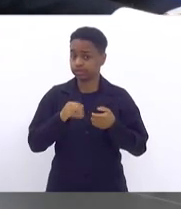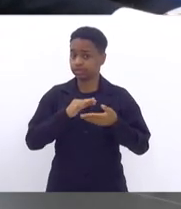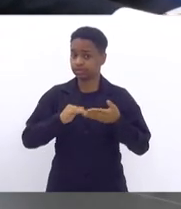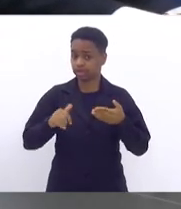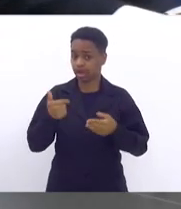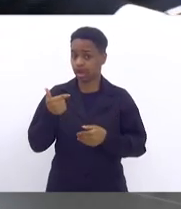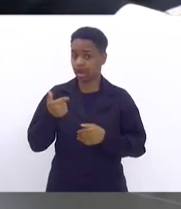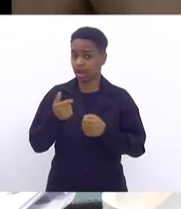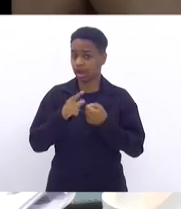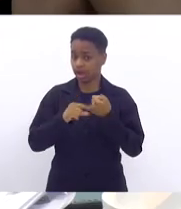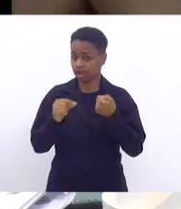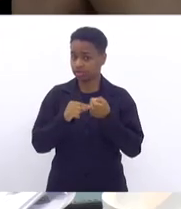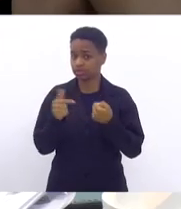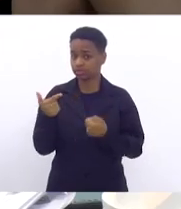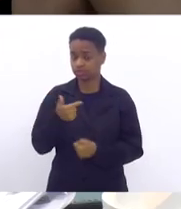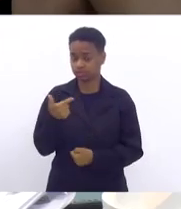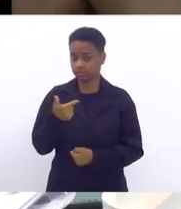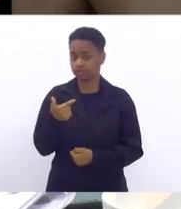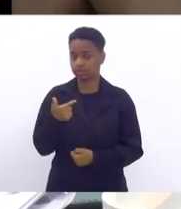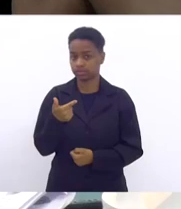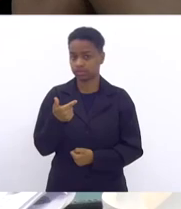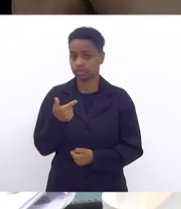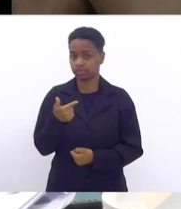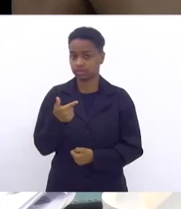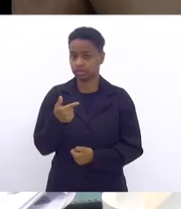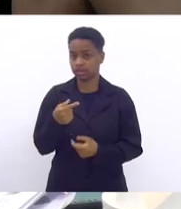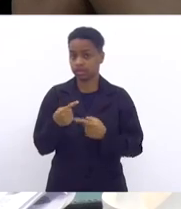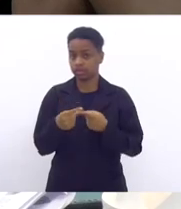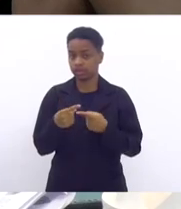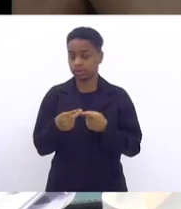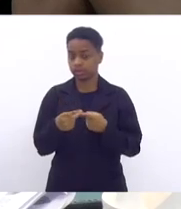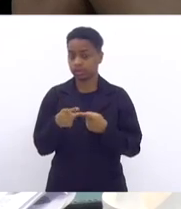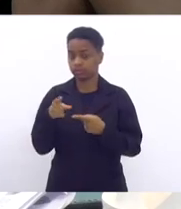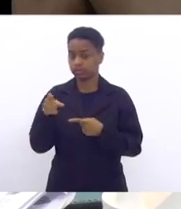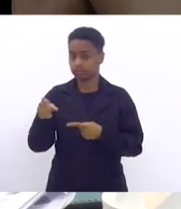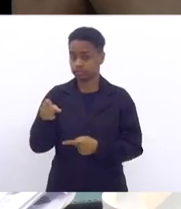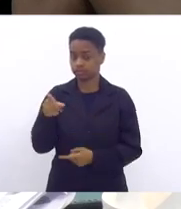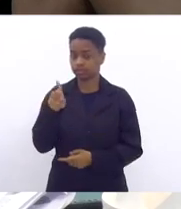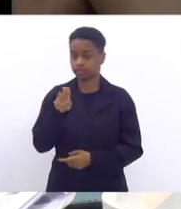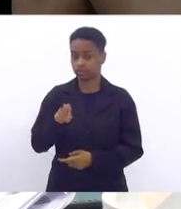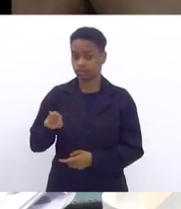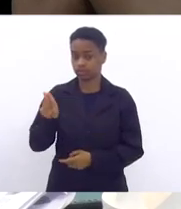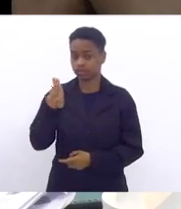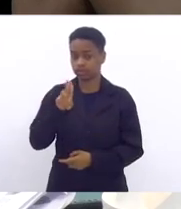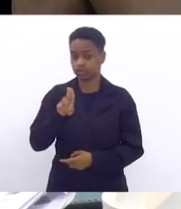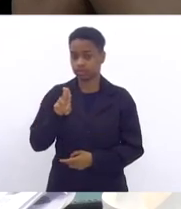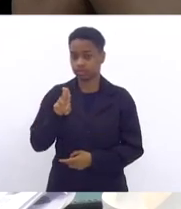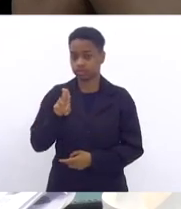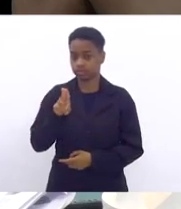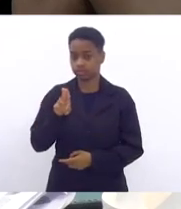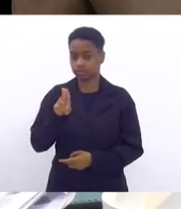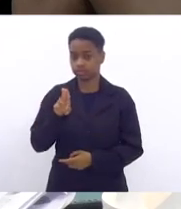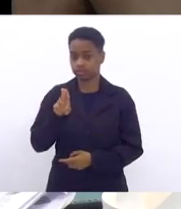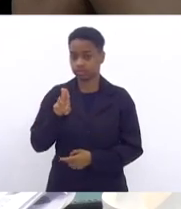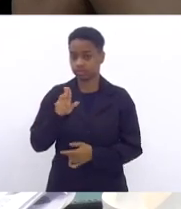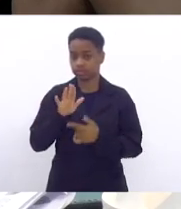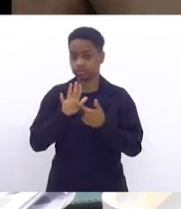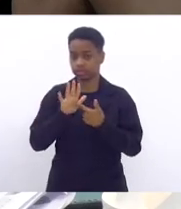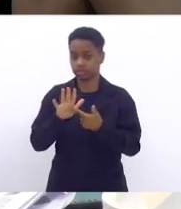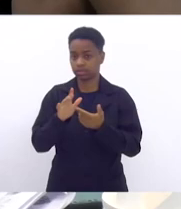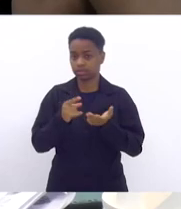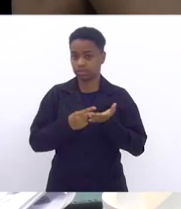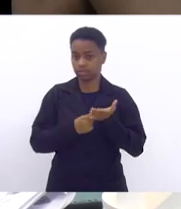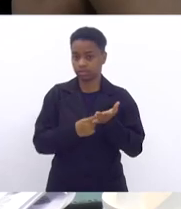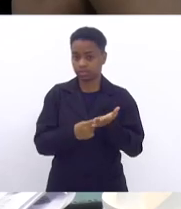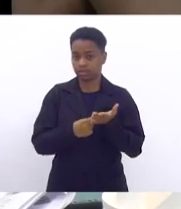artigo 2º, porque aí o senhor está se apoiando... Porque aí está dizendo que as convenções